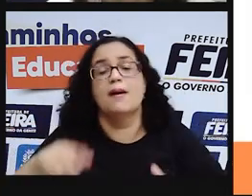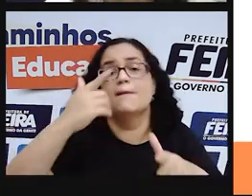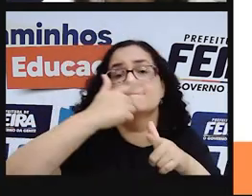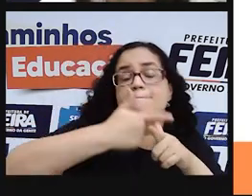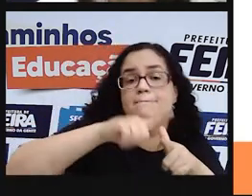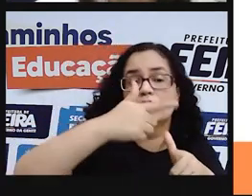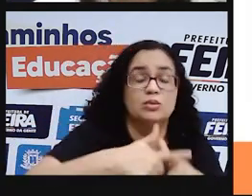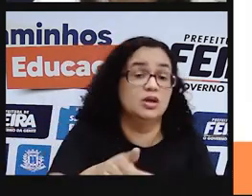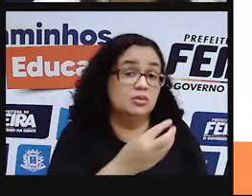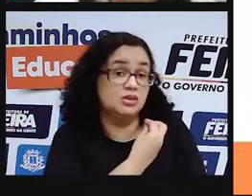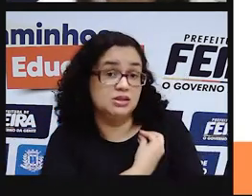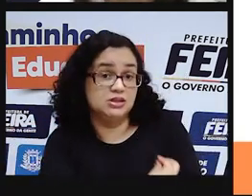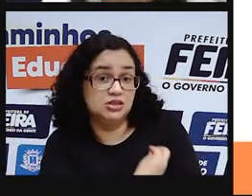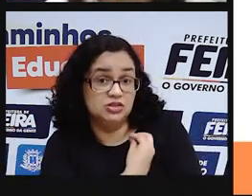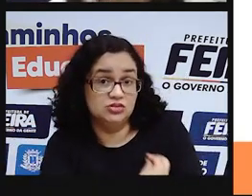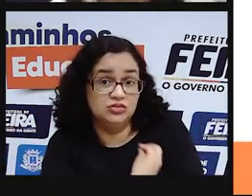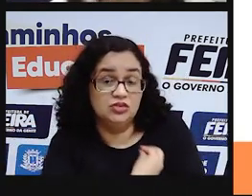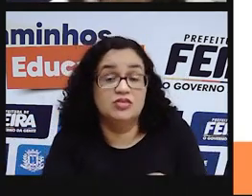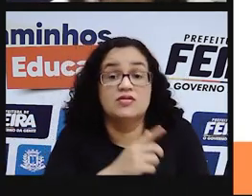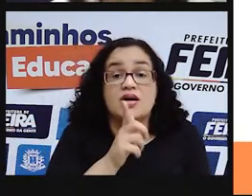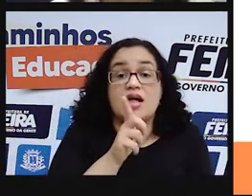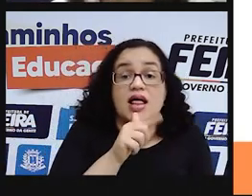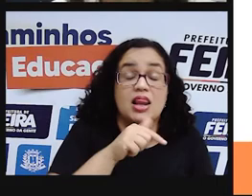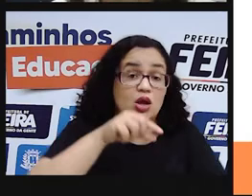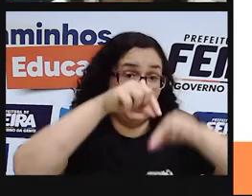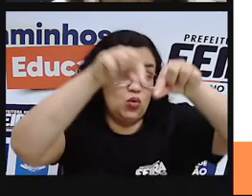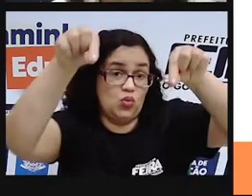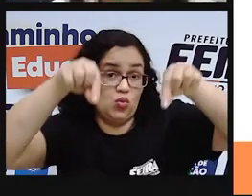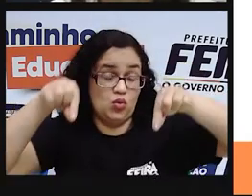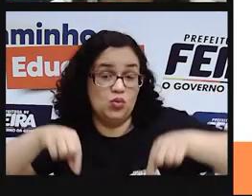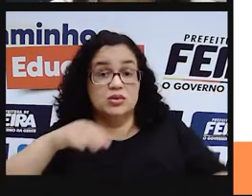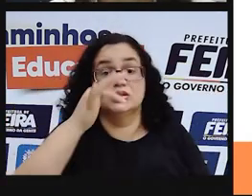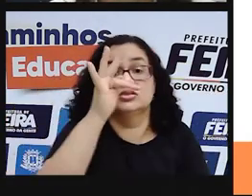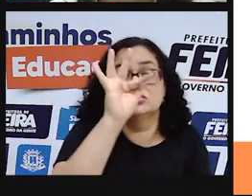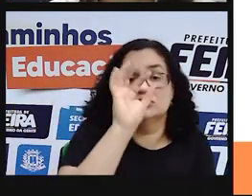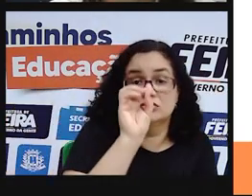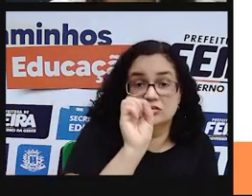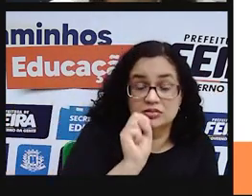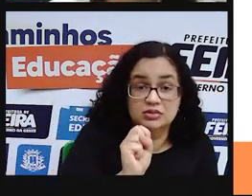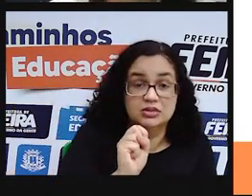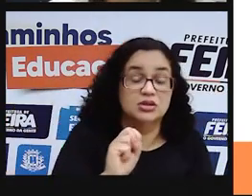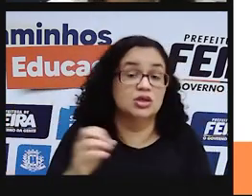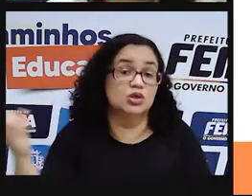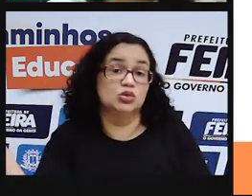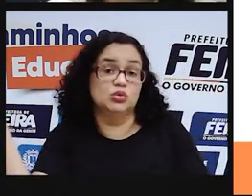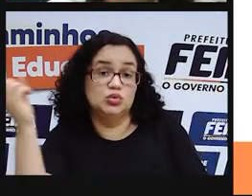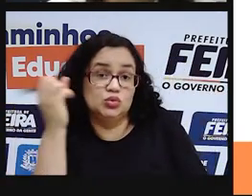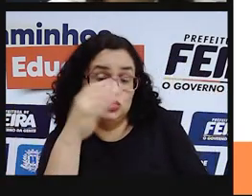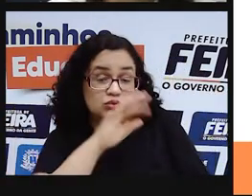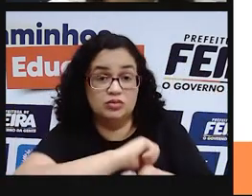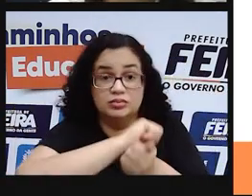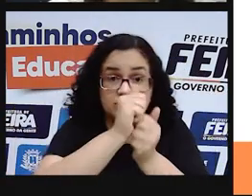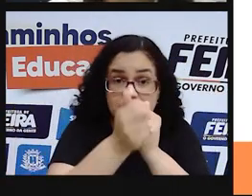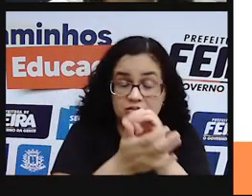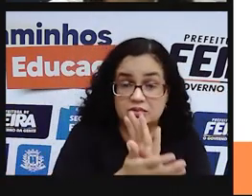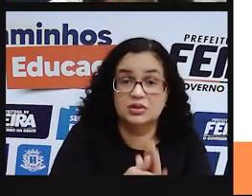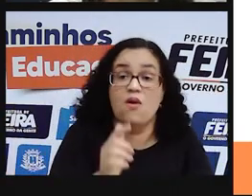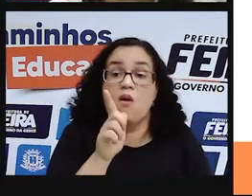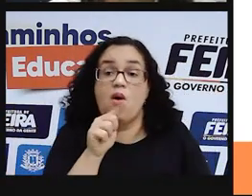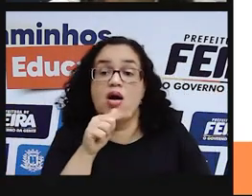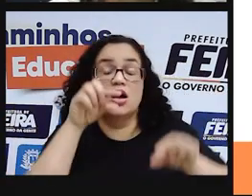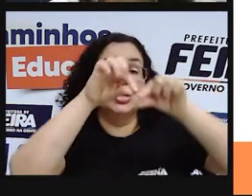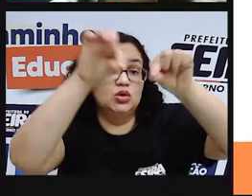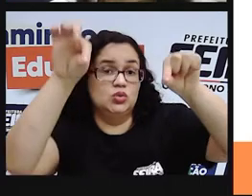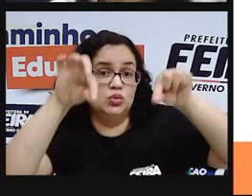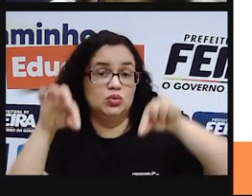vividos pelos demais Lagoas feirenses Alagoa Grande está sendo revitalizada então é uma das Lagoas